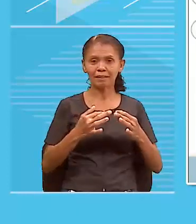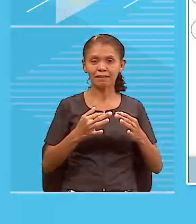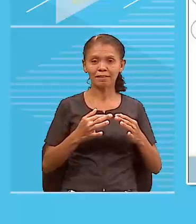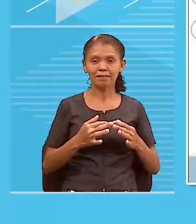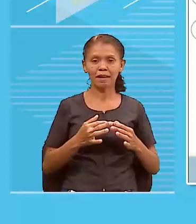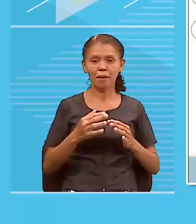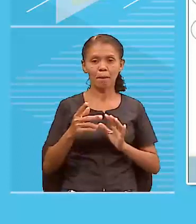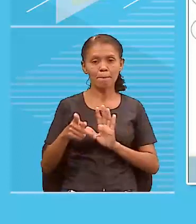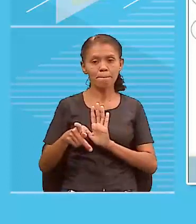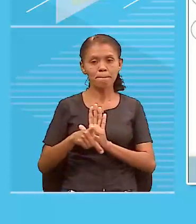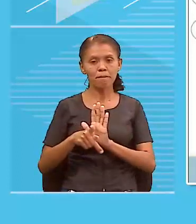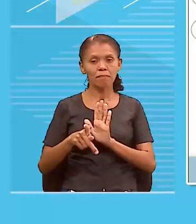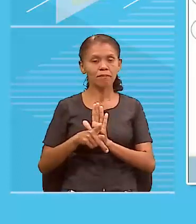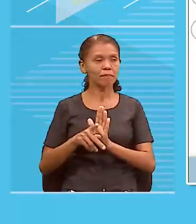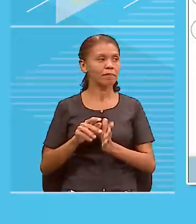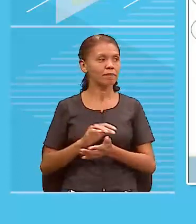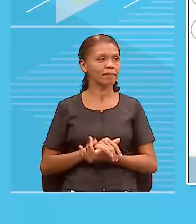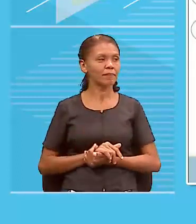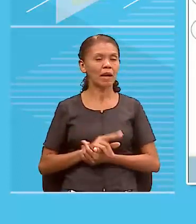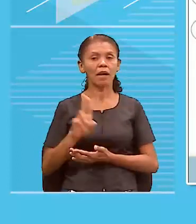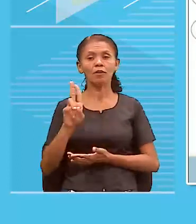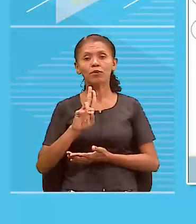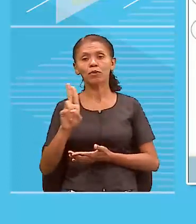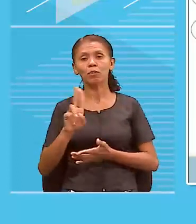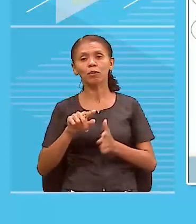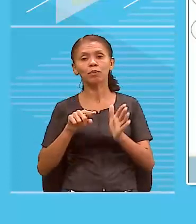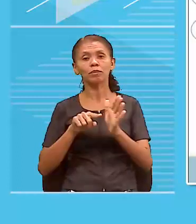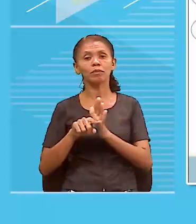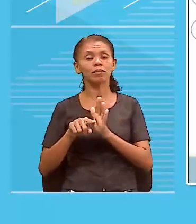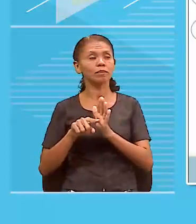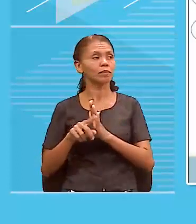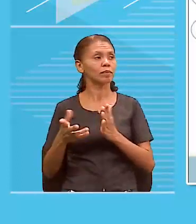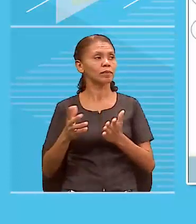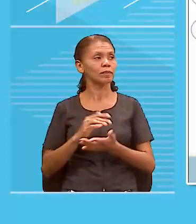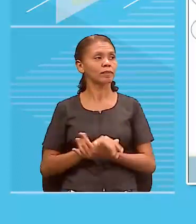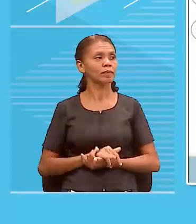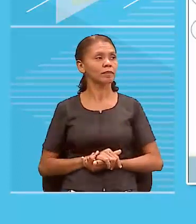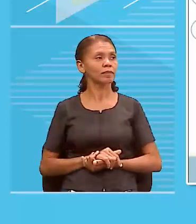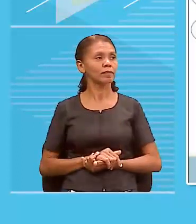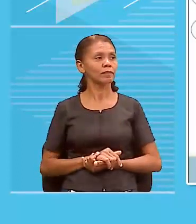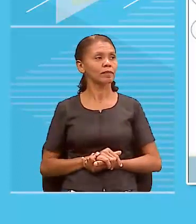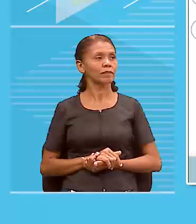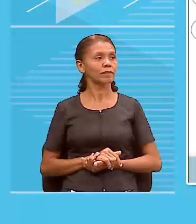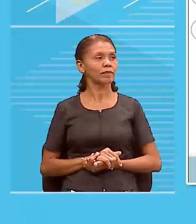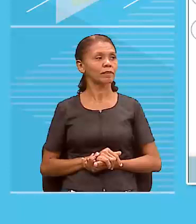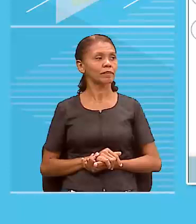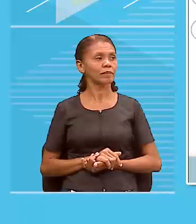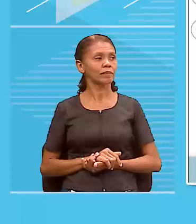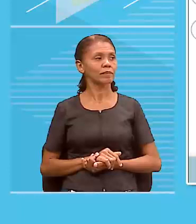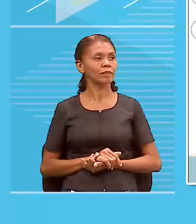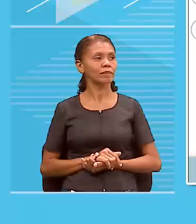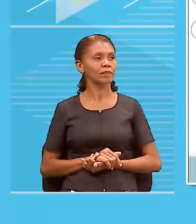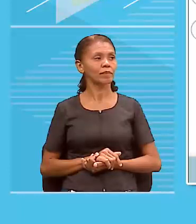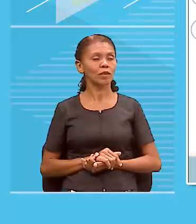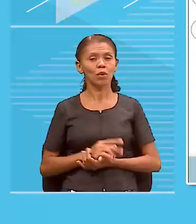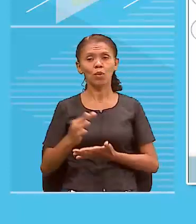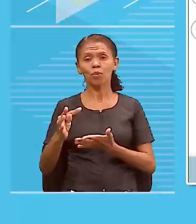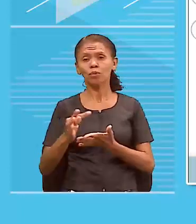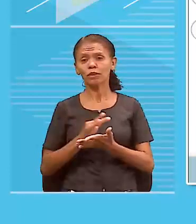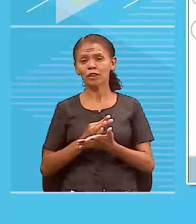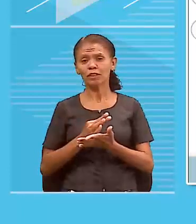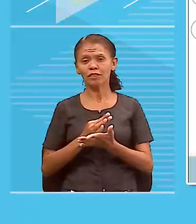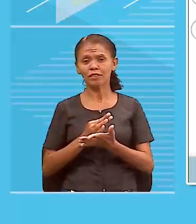respondendo assim e rápido né olha o nome do texto que ele fala dele